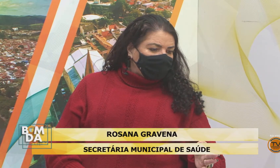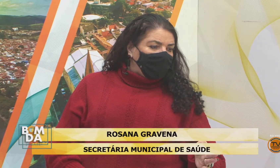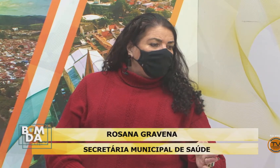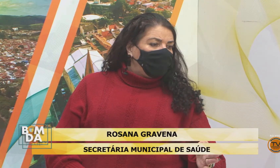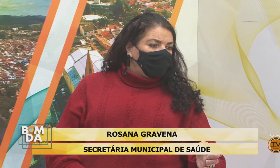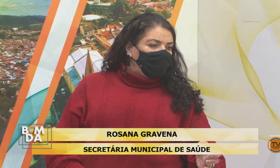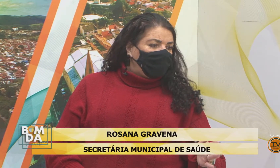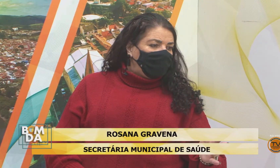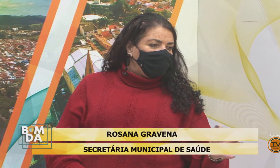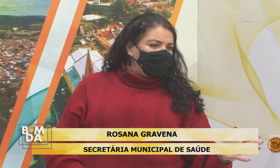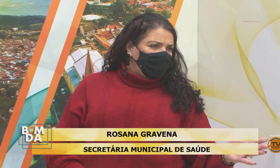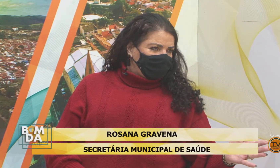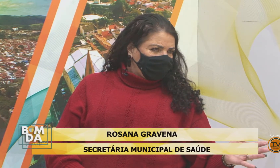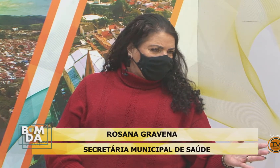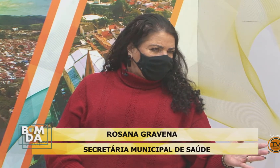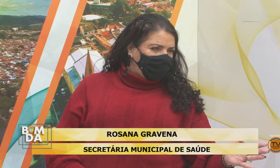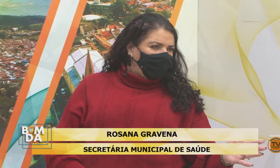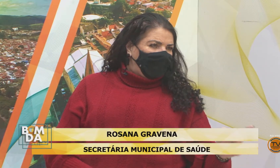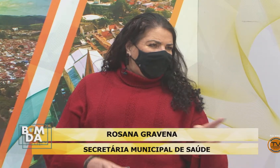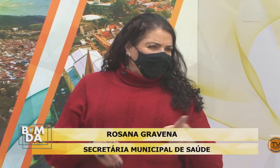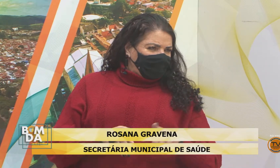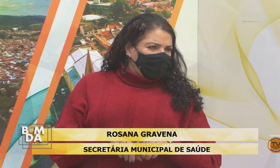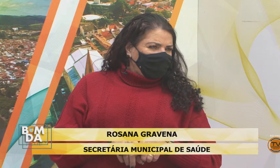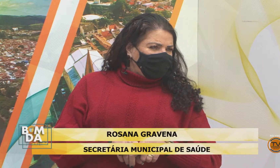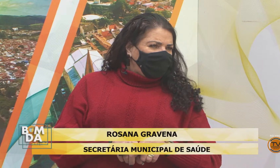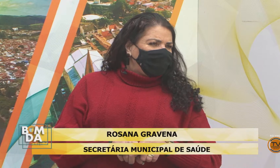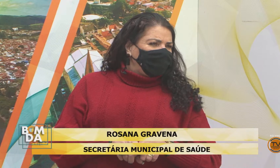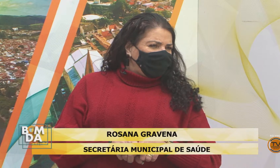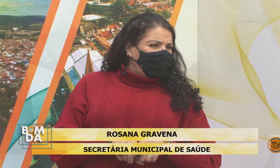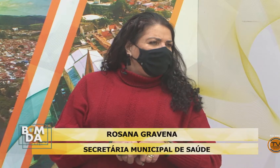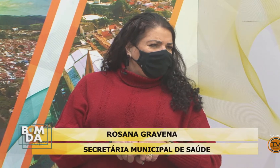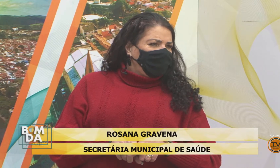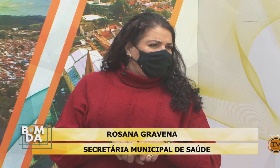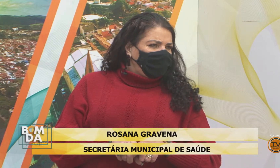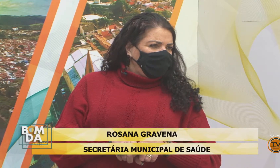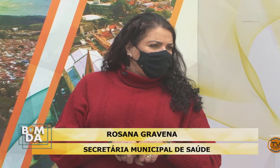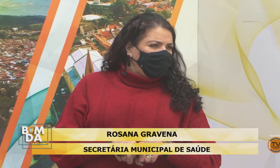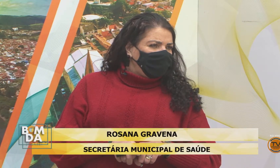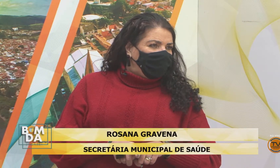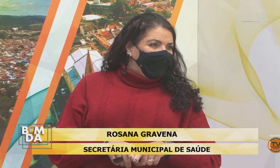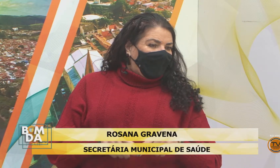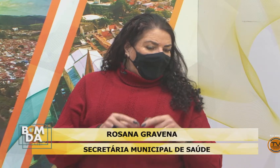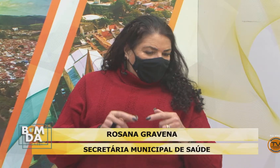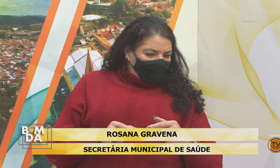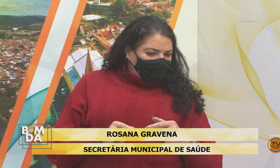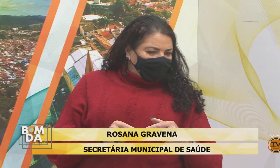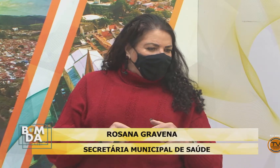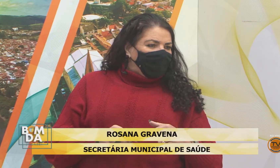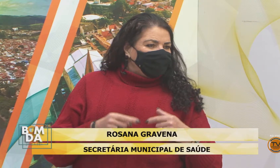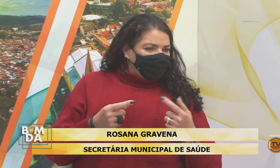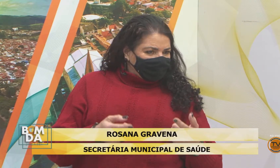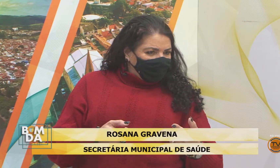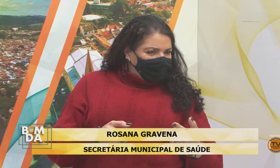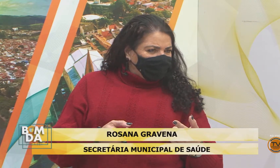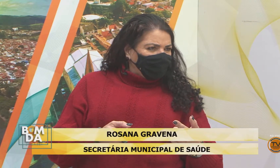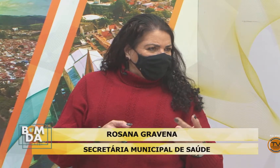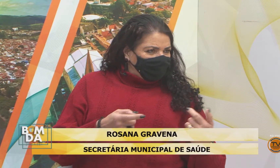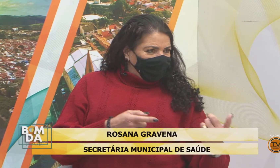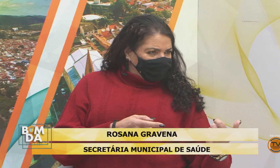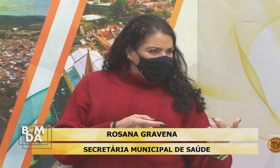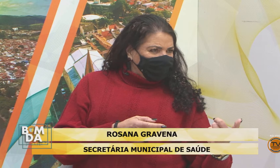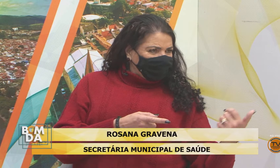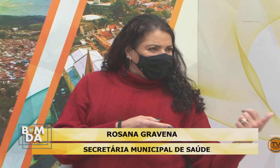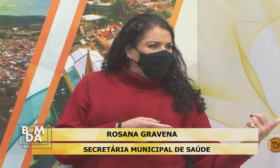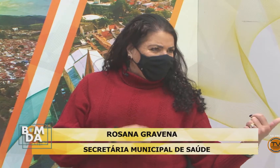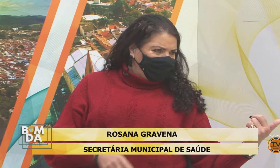de quem já está com problema, que é a assistência social. Saúde e assistência social andam muito juntas. Né? E outra é evitar o